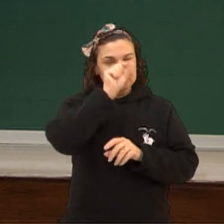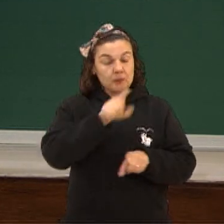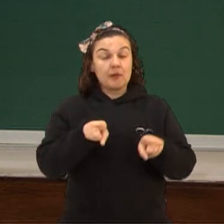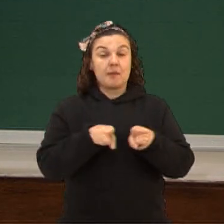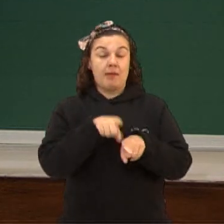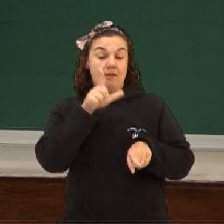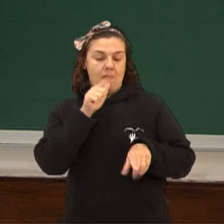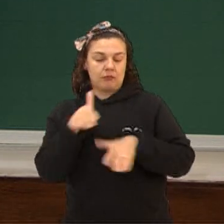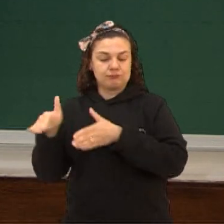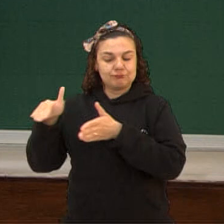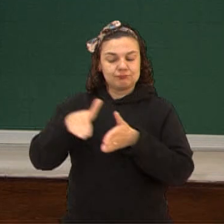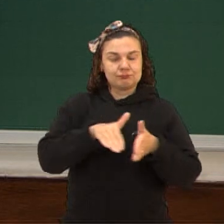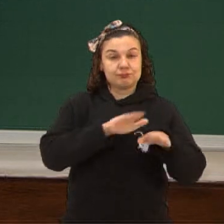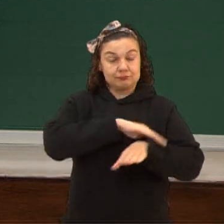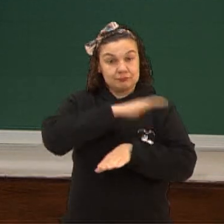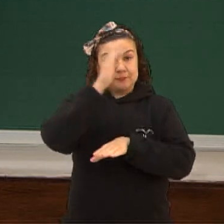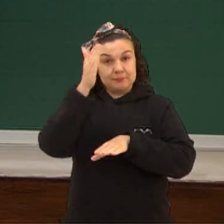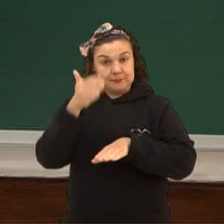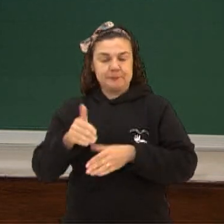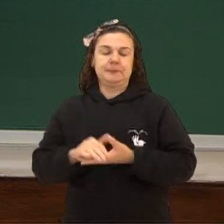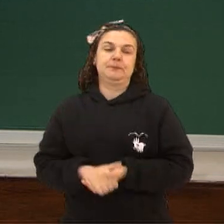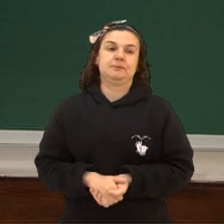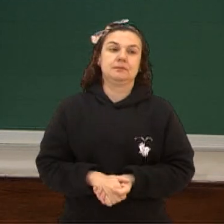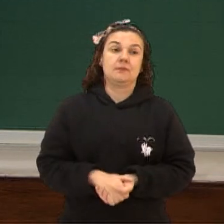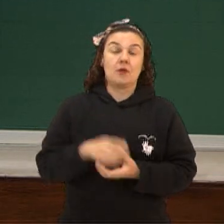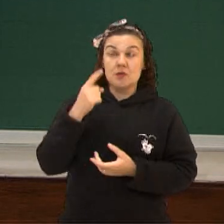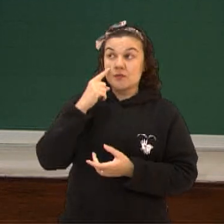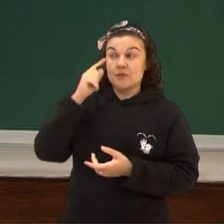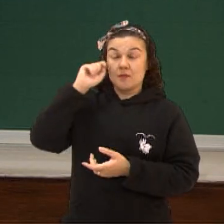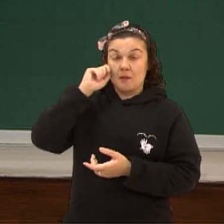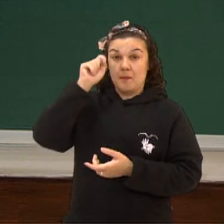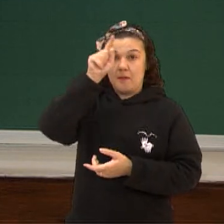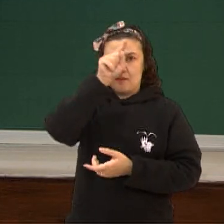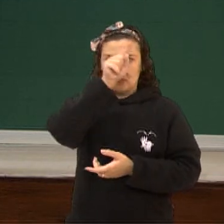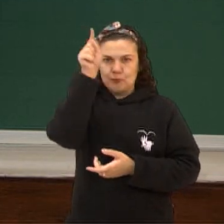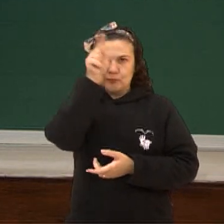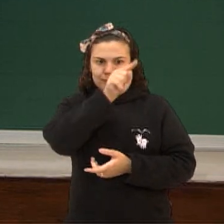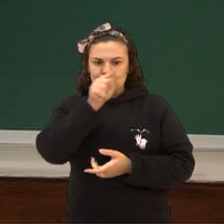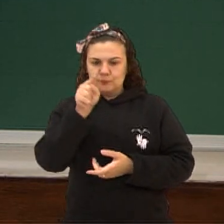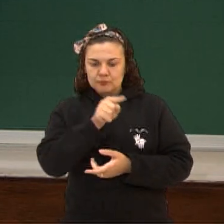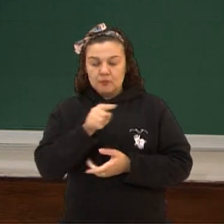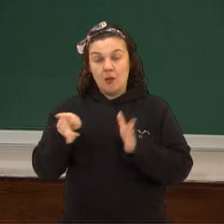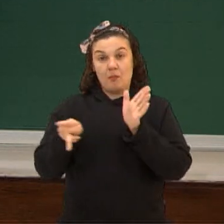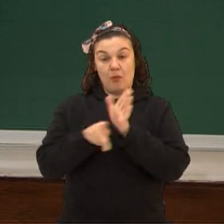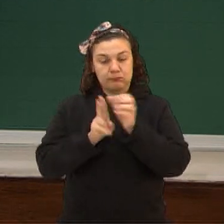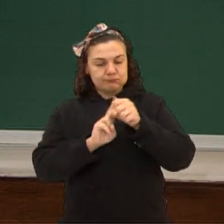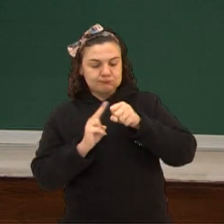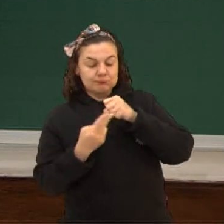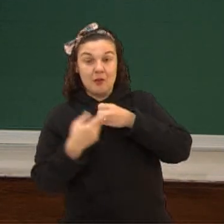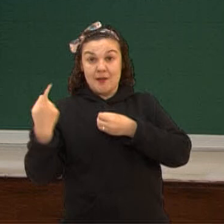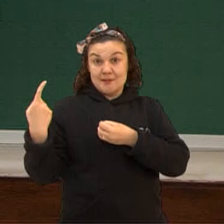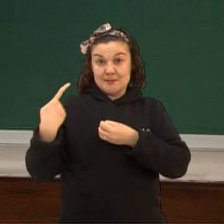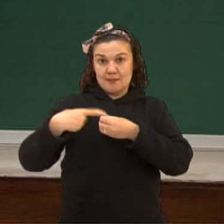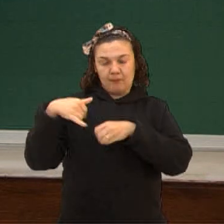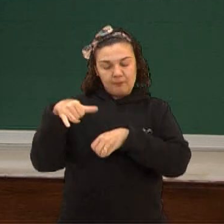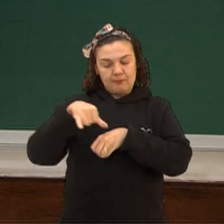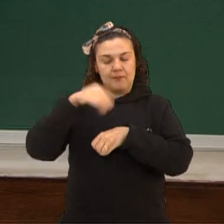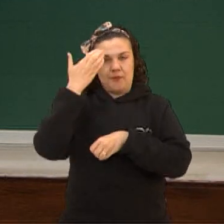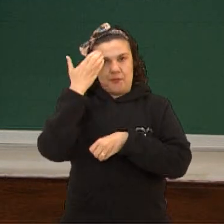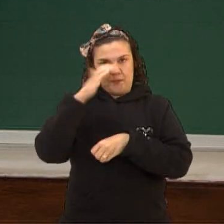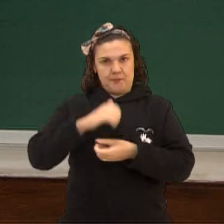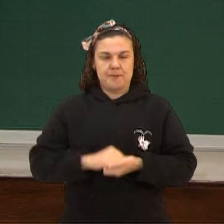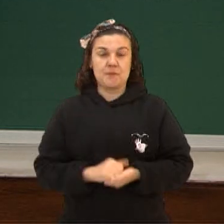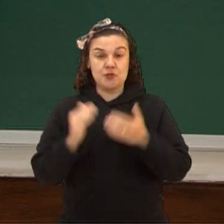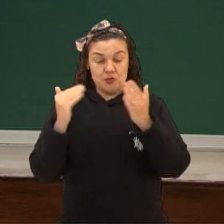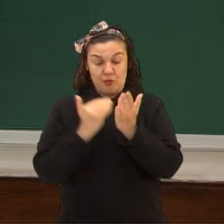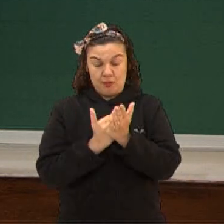do Mar. Aqui, envolto pela linha preta, nós temos o quadro urbano de Curitiba. Aí nós já estamos no início do